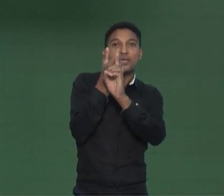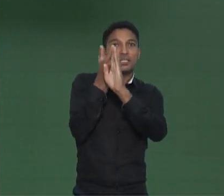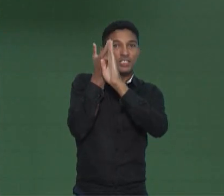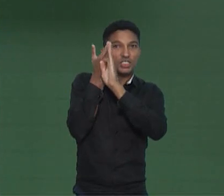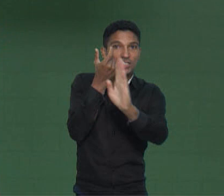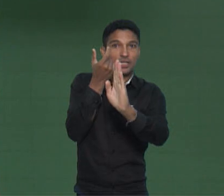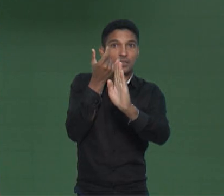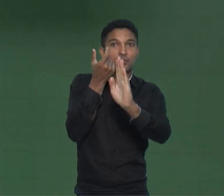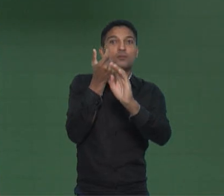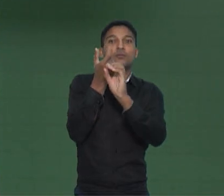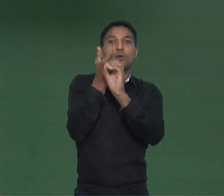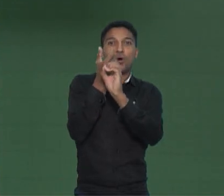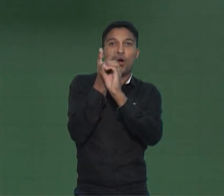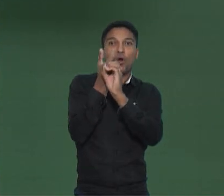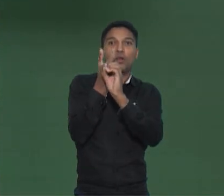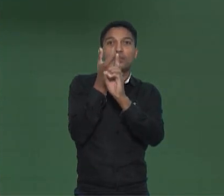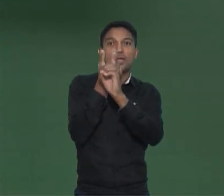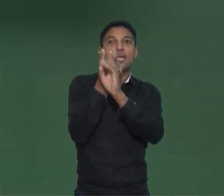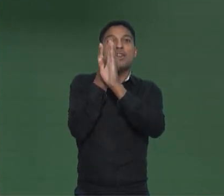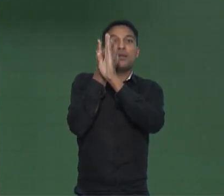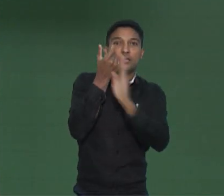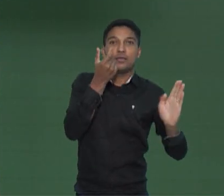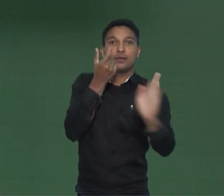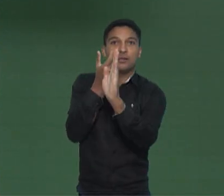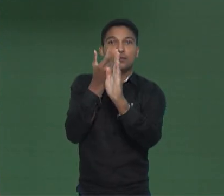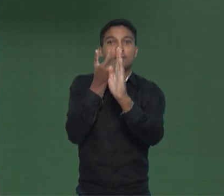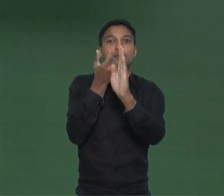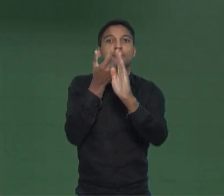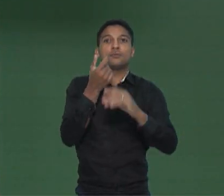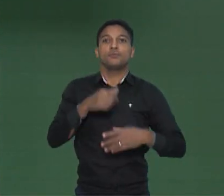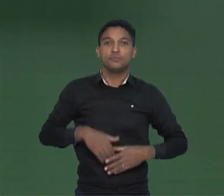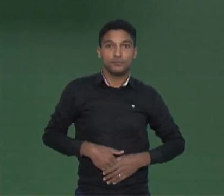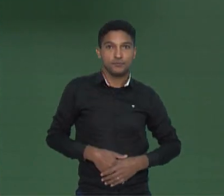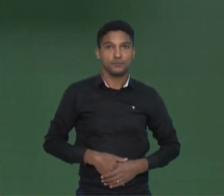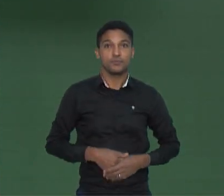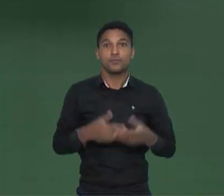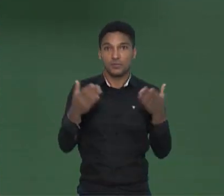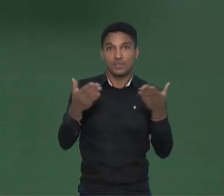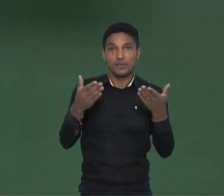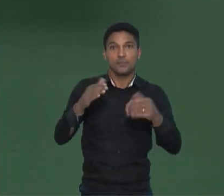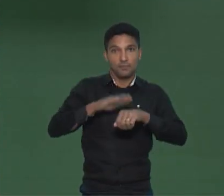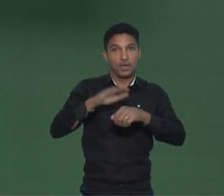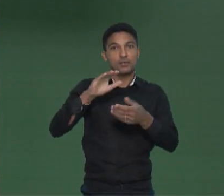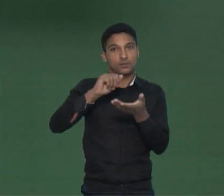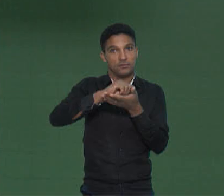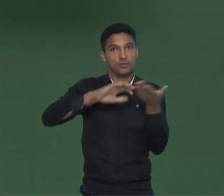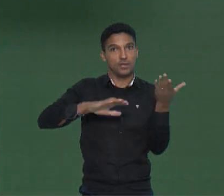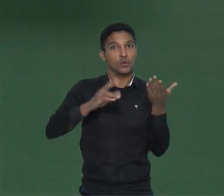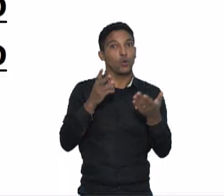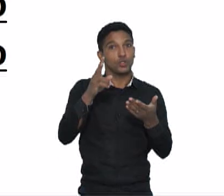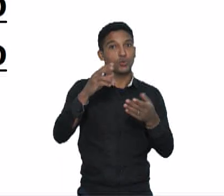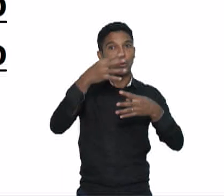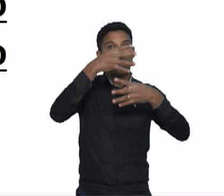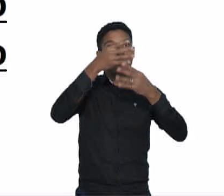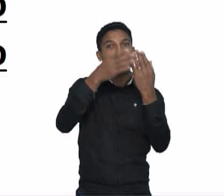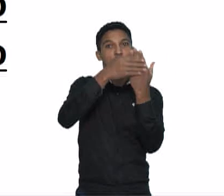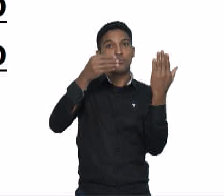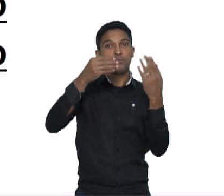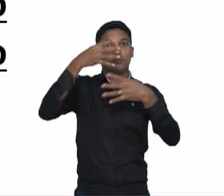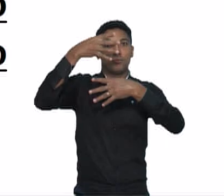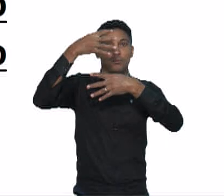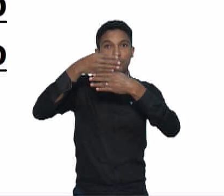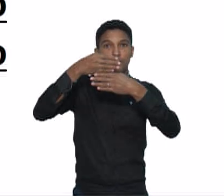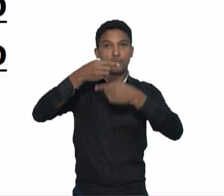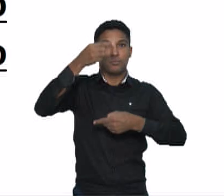objeto? Esse exercício quer que você identifique qual é a classe gramatical da palavra a, certo?